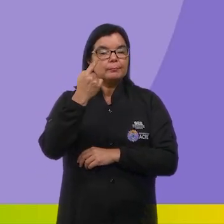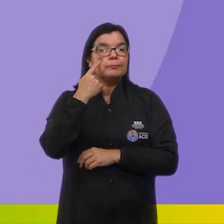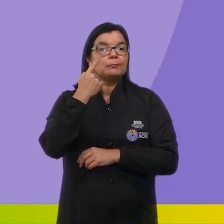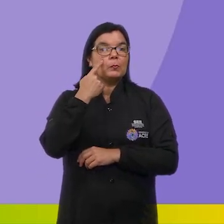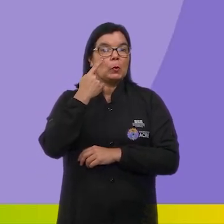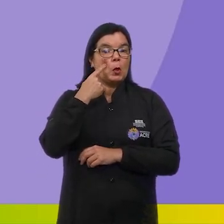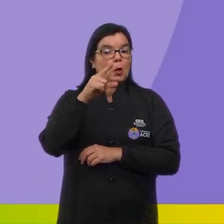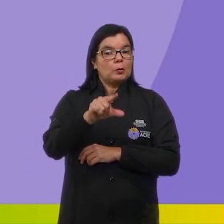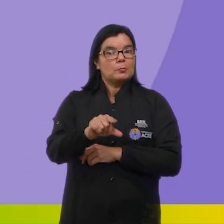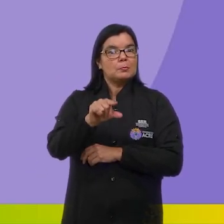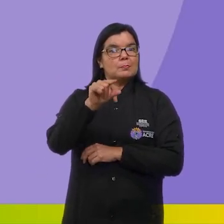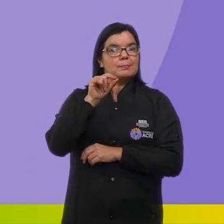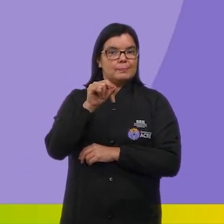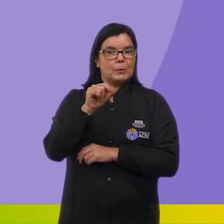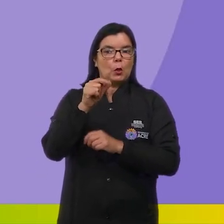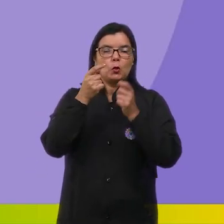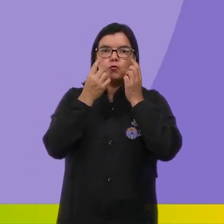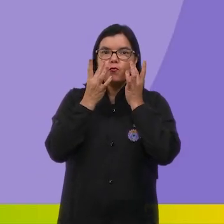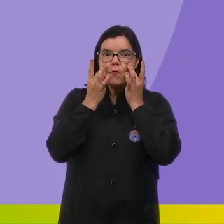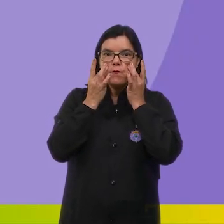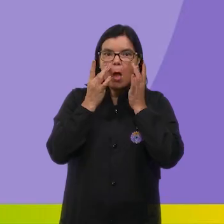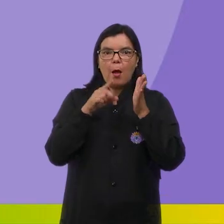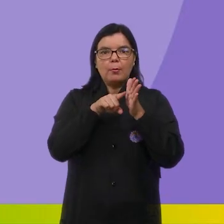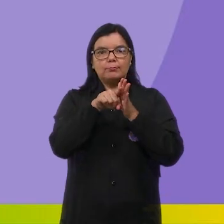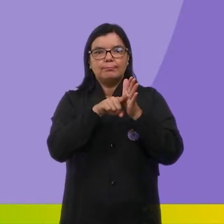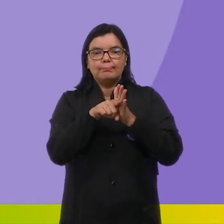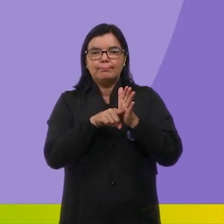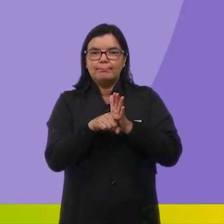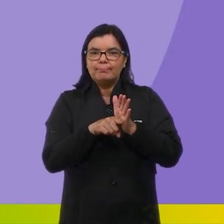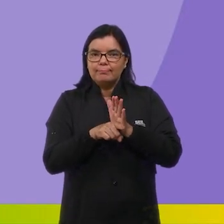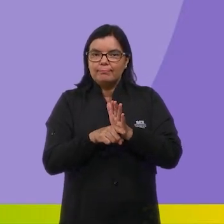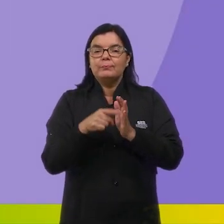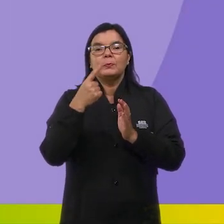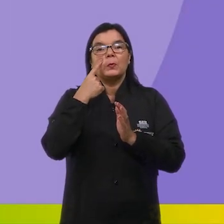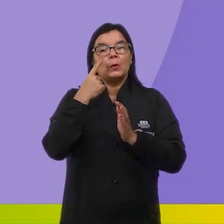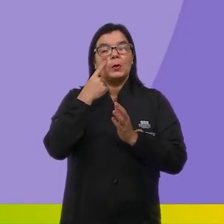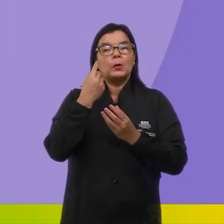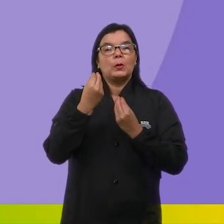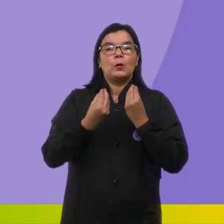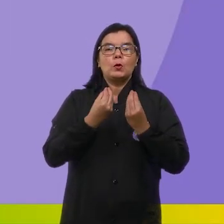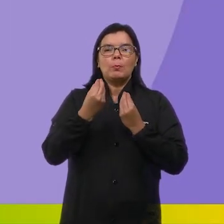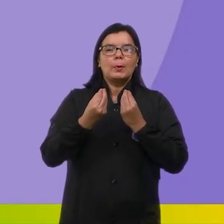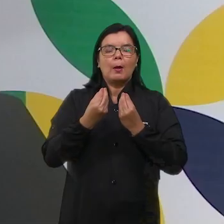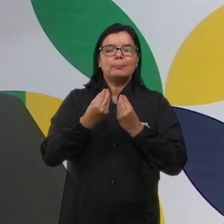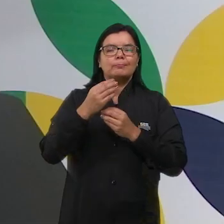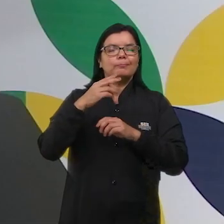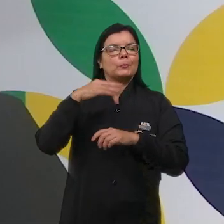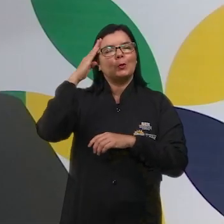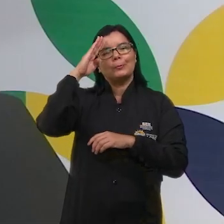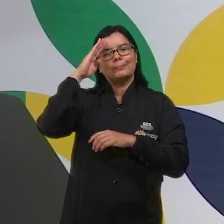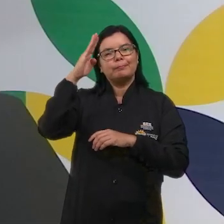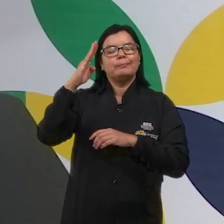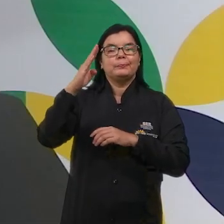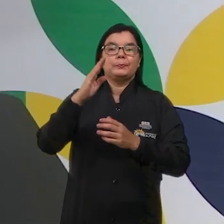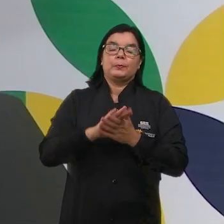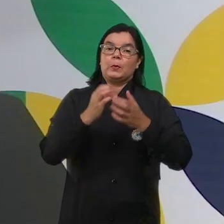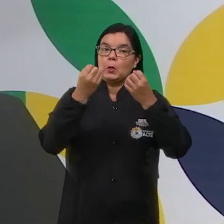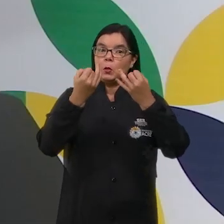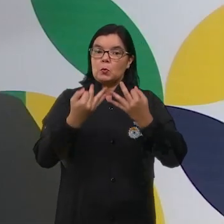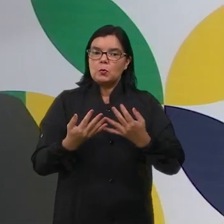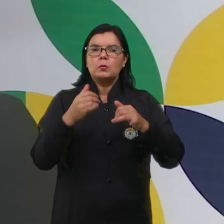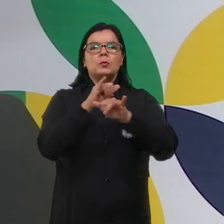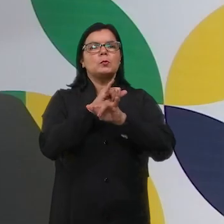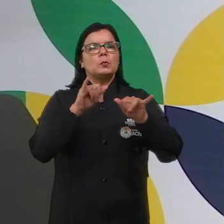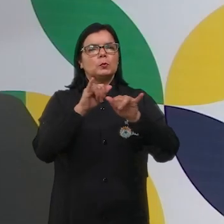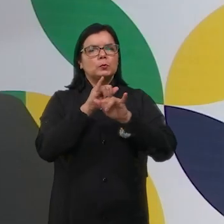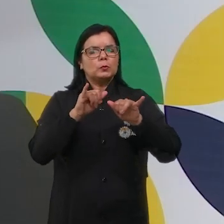nossas escolhas em evidências científicas. Vejam o aspecto primordial aqui, ó. Quando eu estou falando de informação,